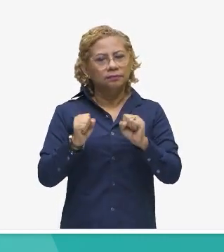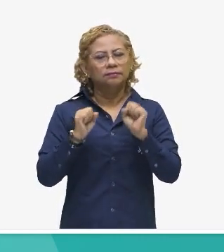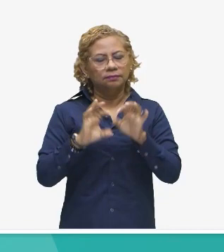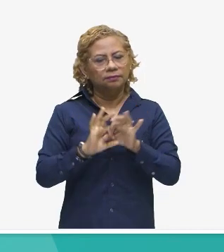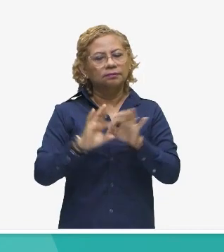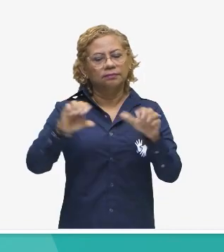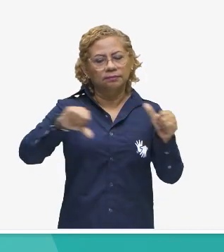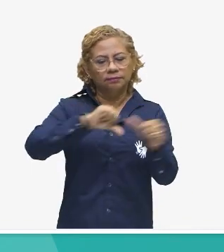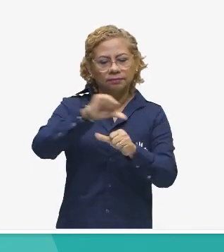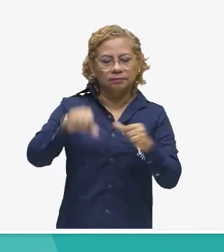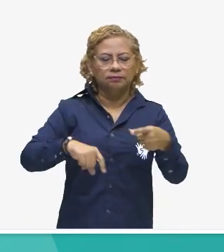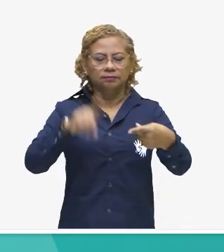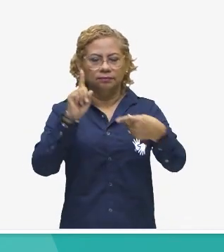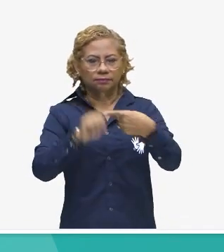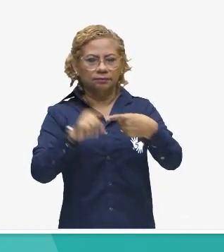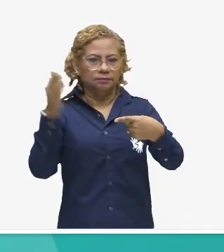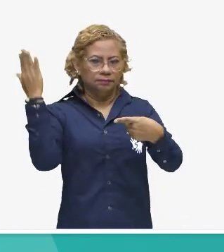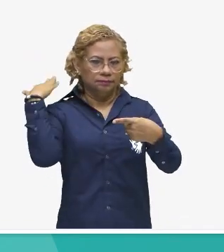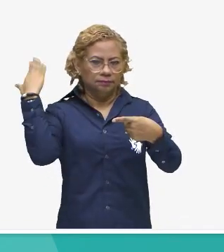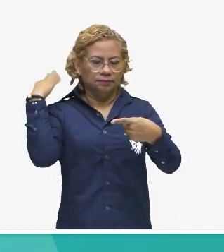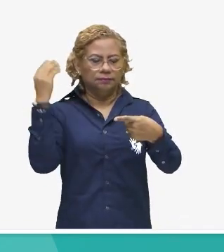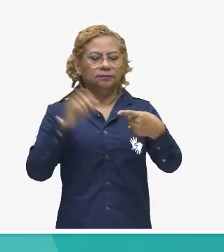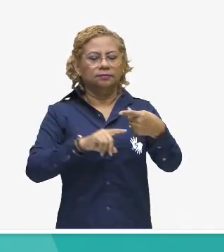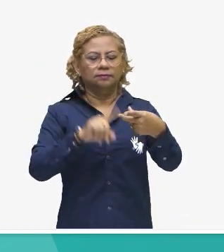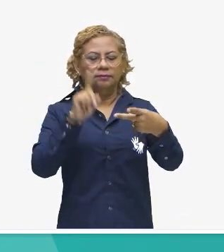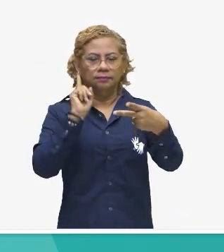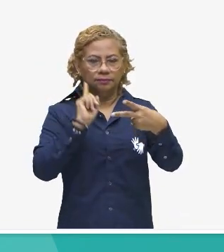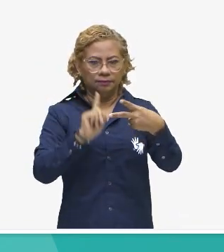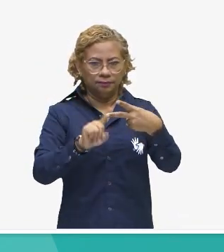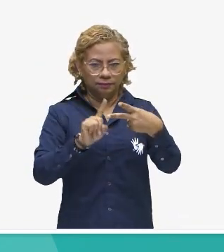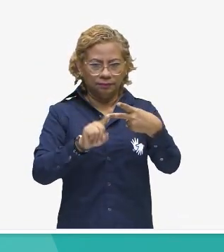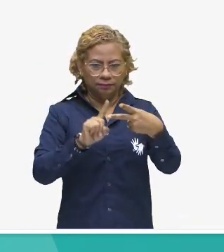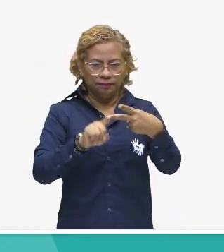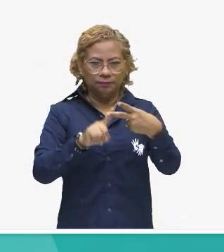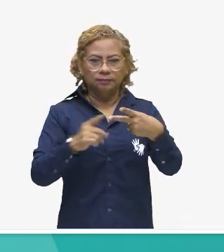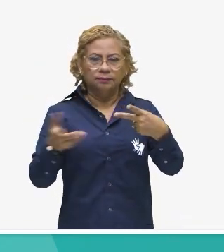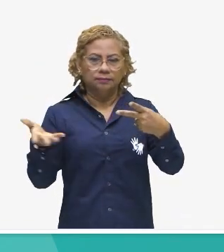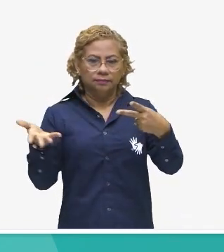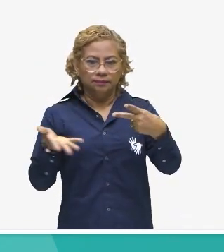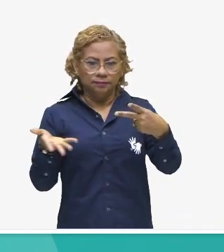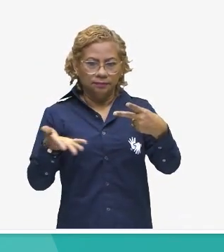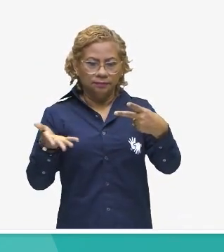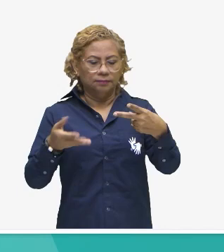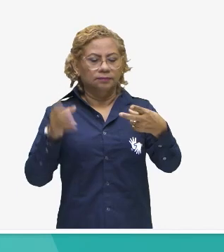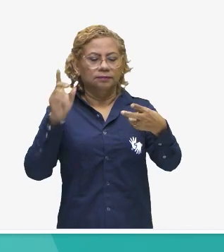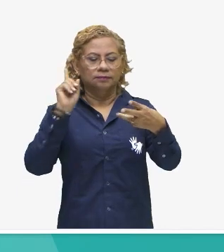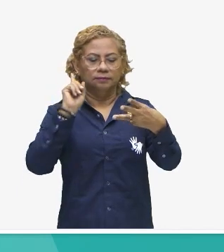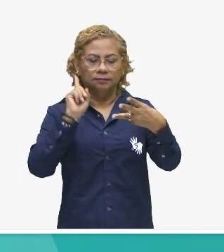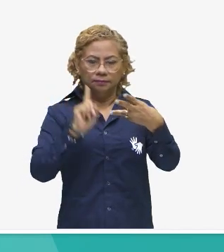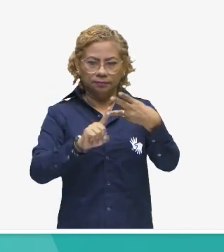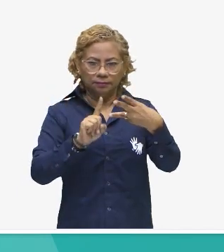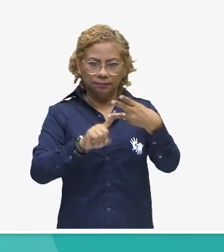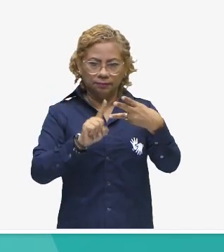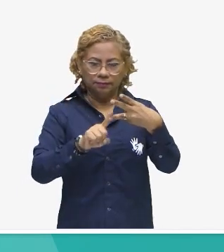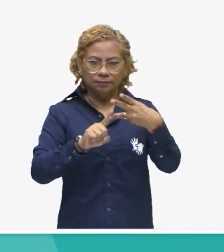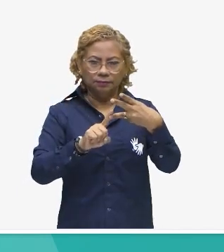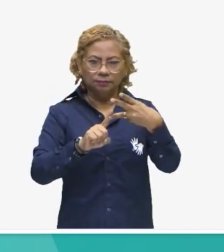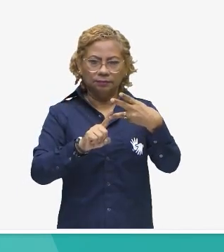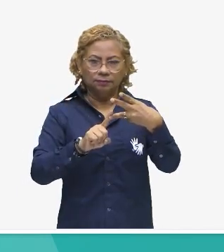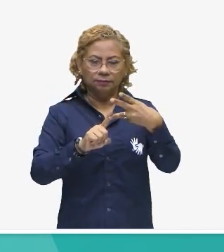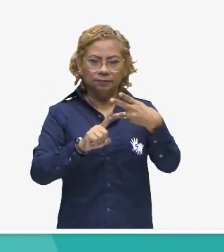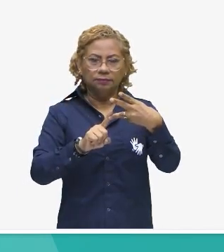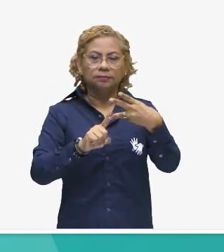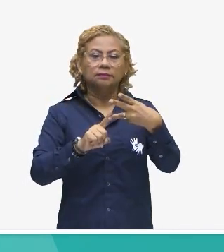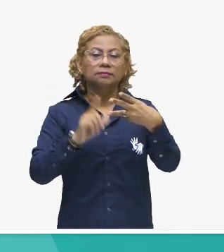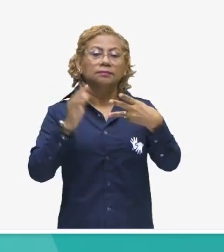Se modificou, o verbo contar se modificou presente, conto, contarei, né?